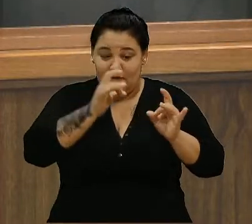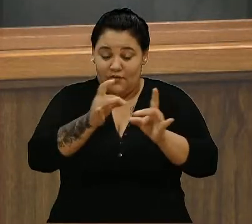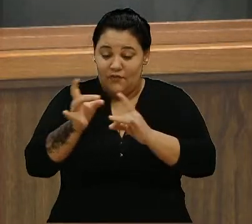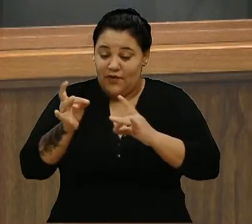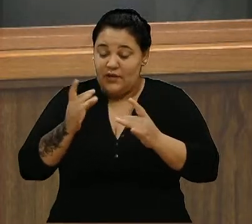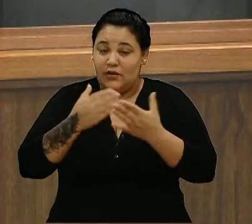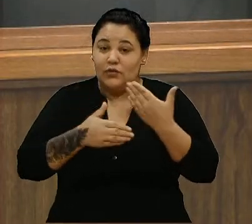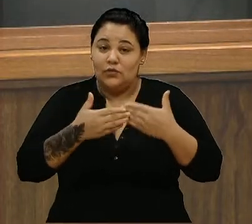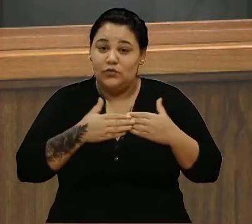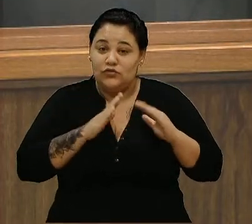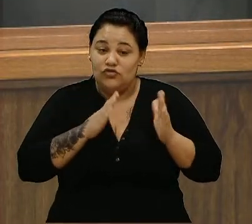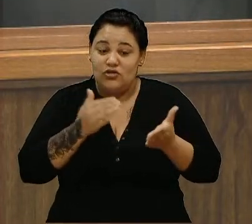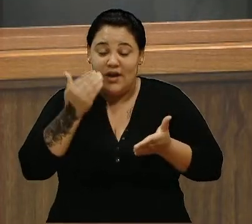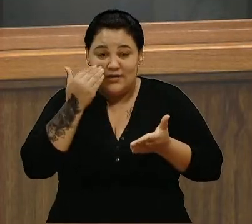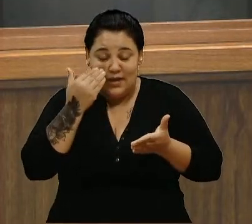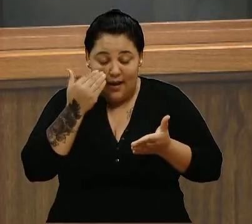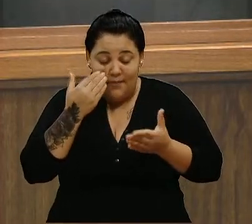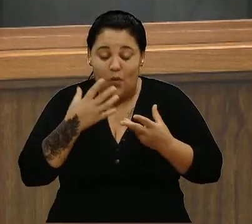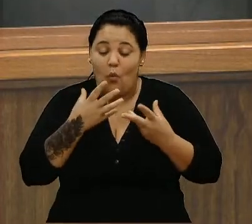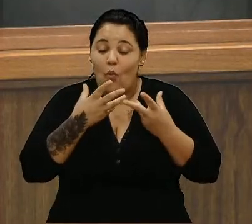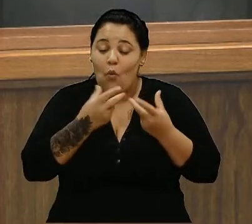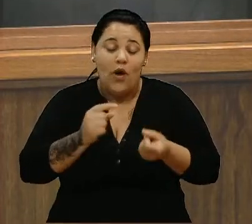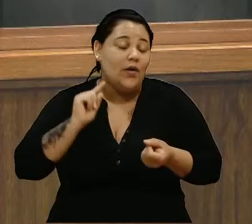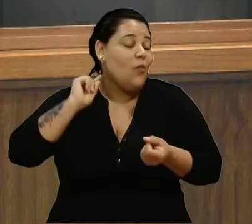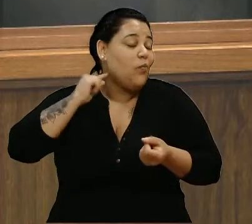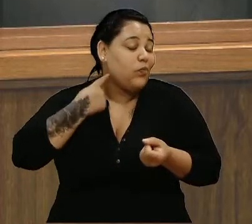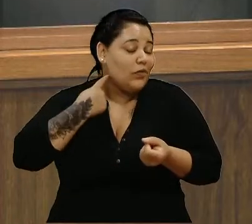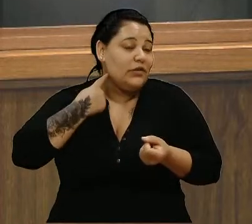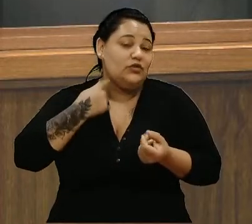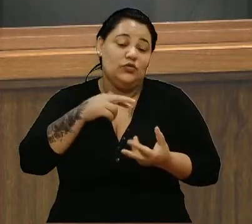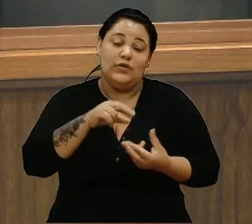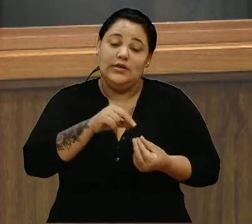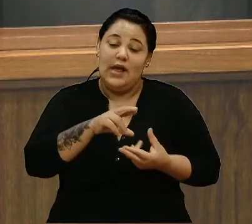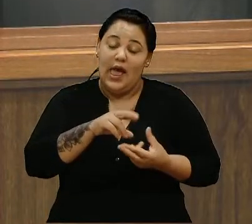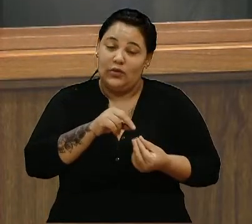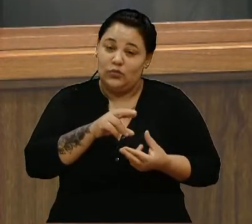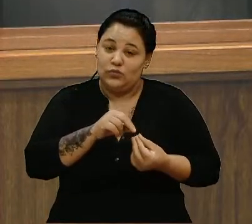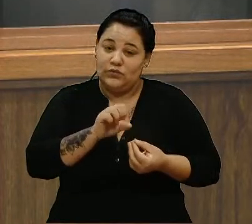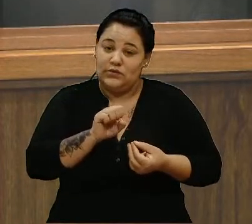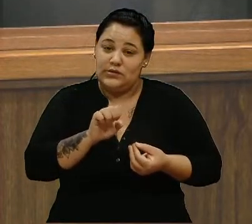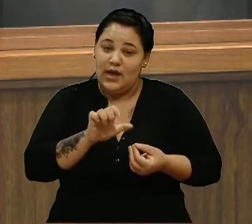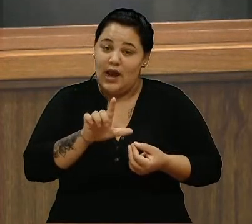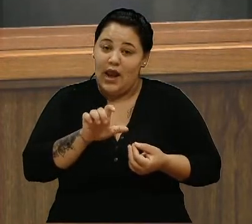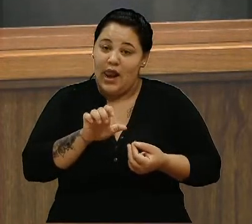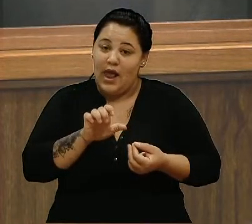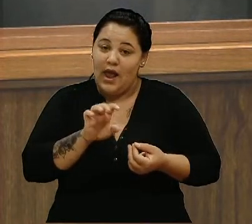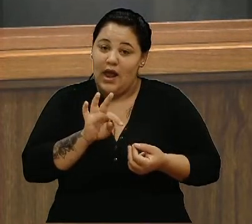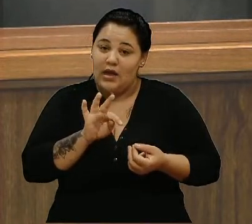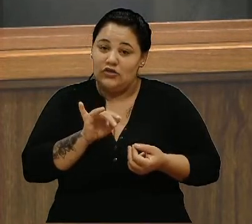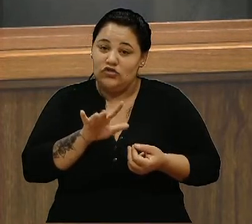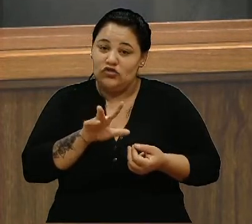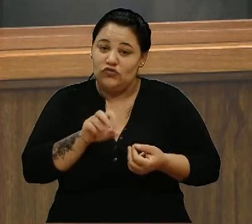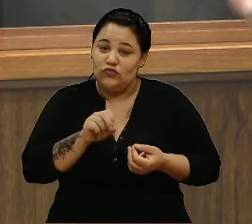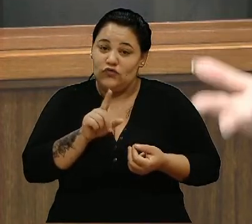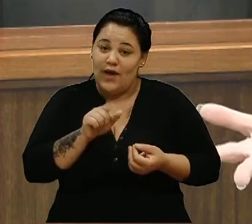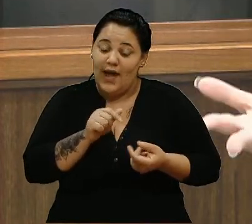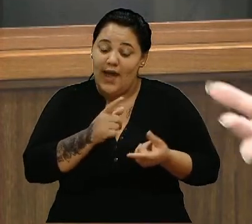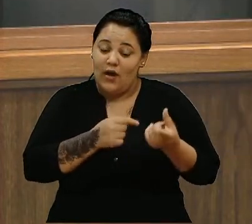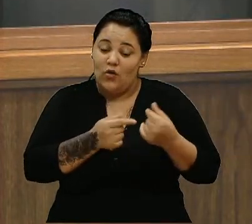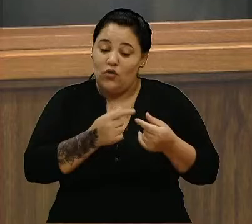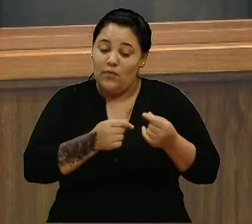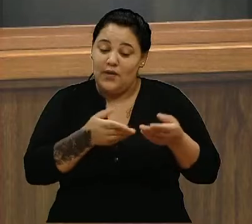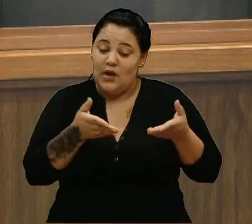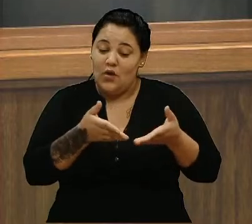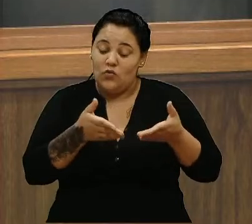sabe o quanto o resíduo, o seletivo, ele é uma fonte de economia hoje e de